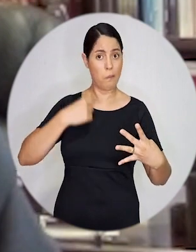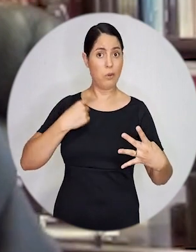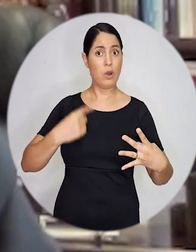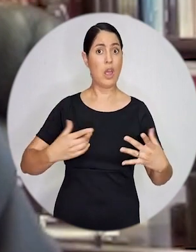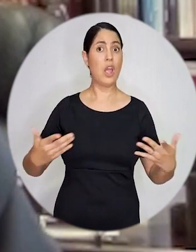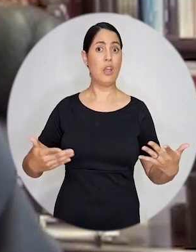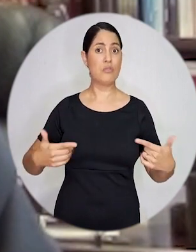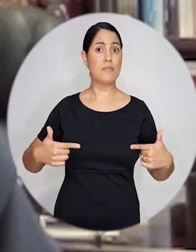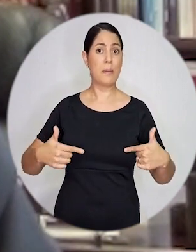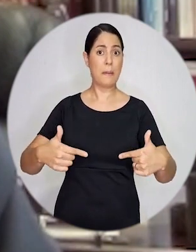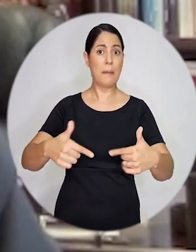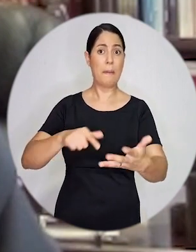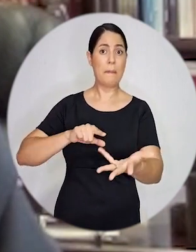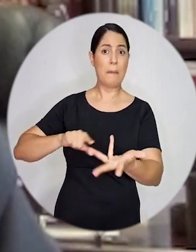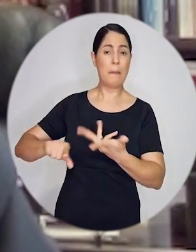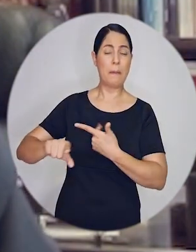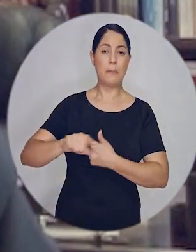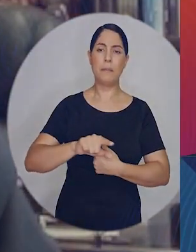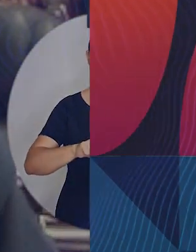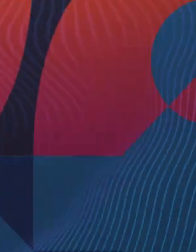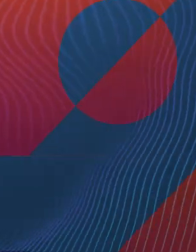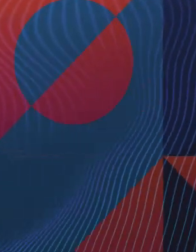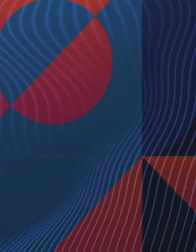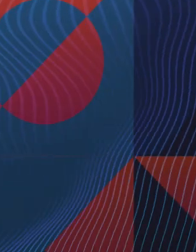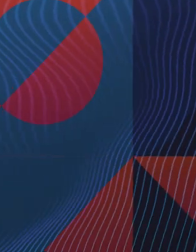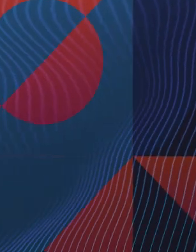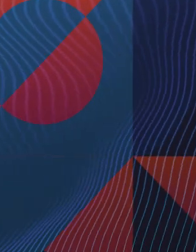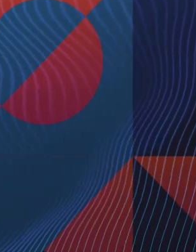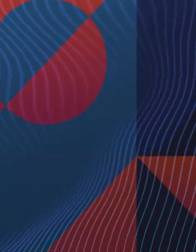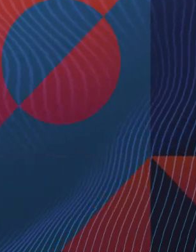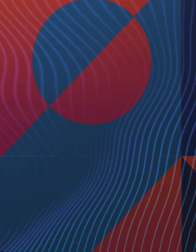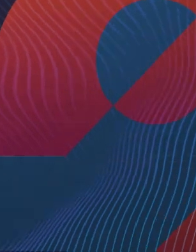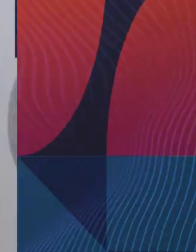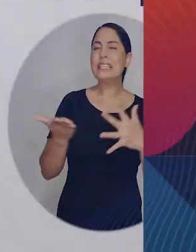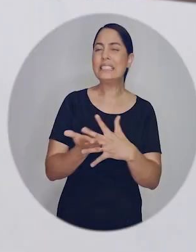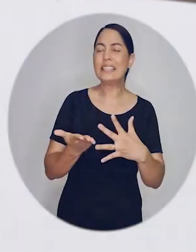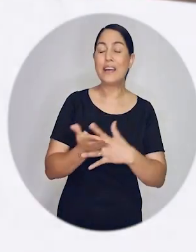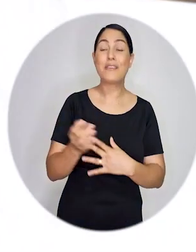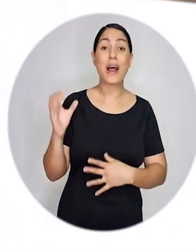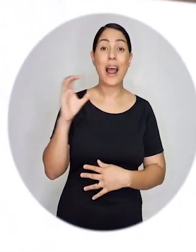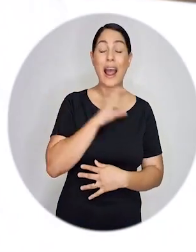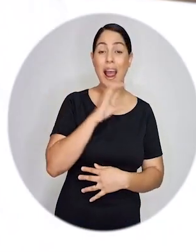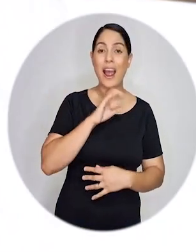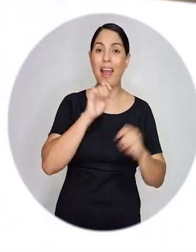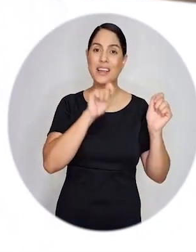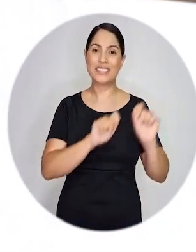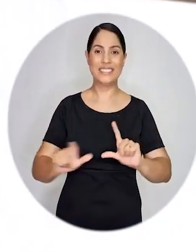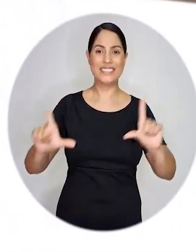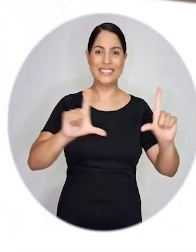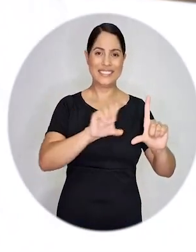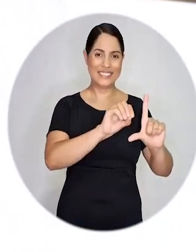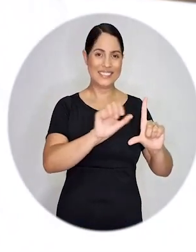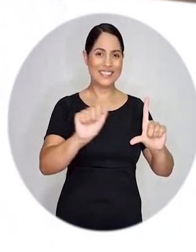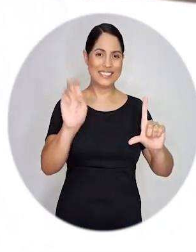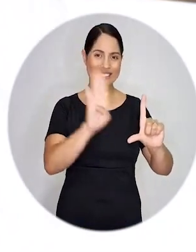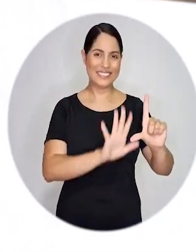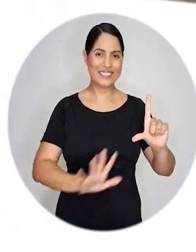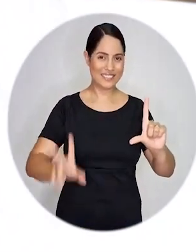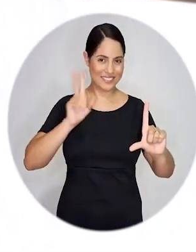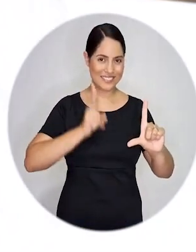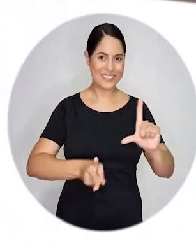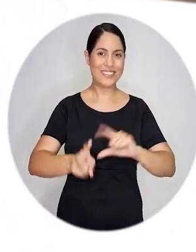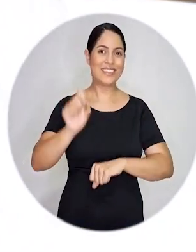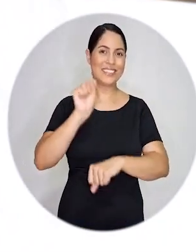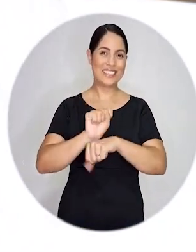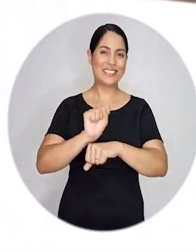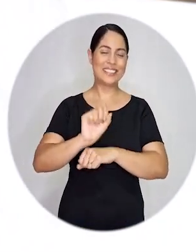exemplar, admirável sob todos os aspectos. Agora nós vamos para um breve intervalo e voltamos na sequência com